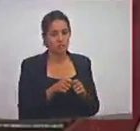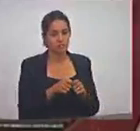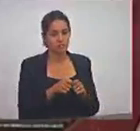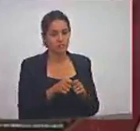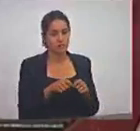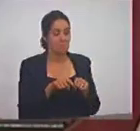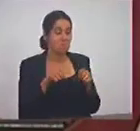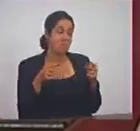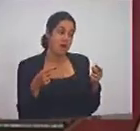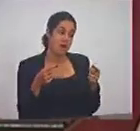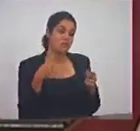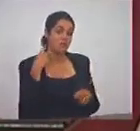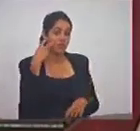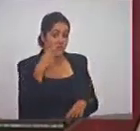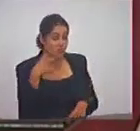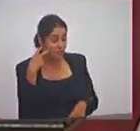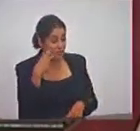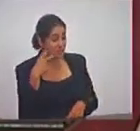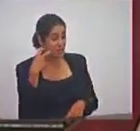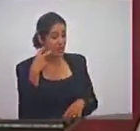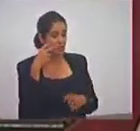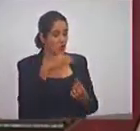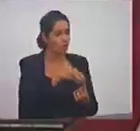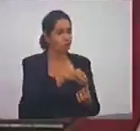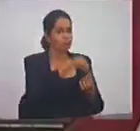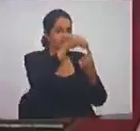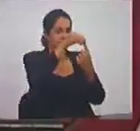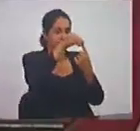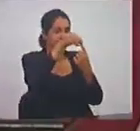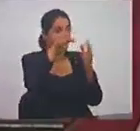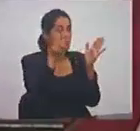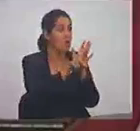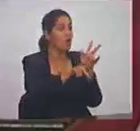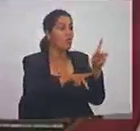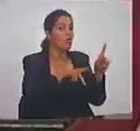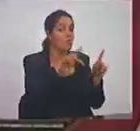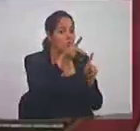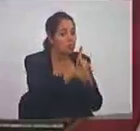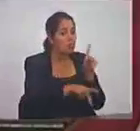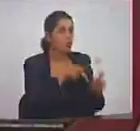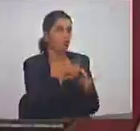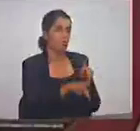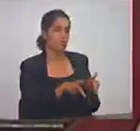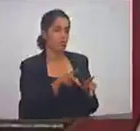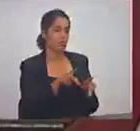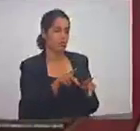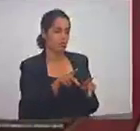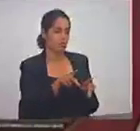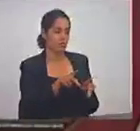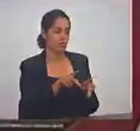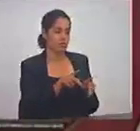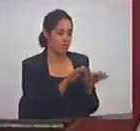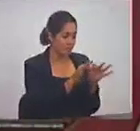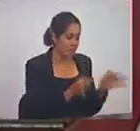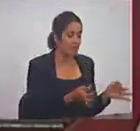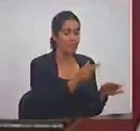Agora, o Emerson foi vereador eleito. Ele foi eleito para o povo, e como disseram aqui, para trabalhar para uma classe mais humilde.